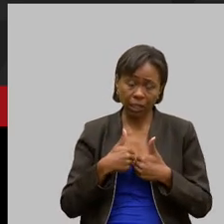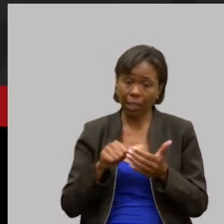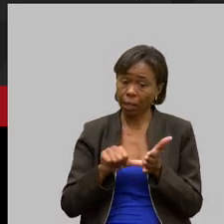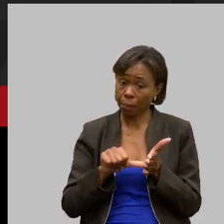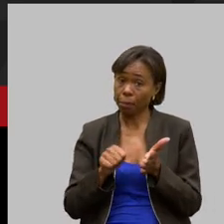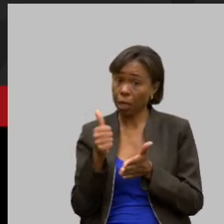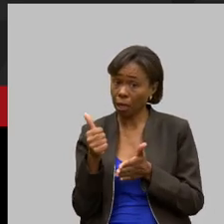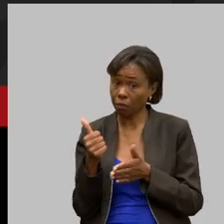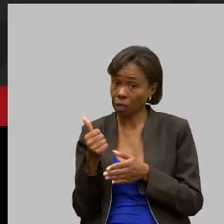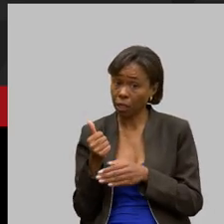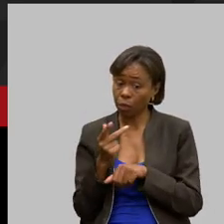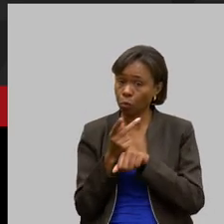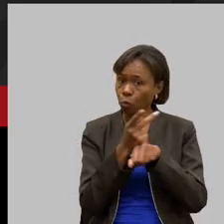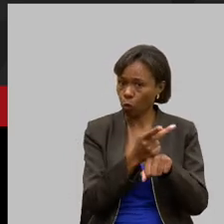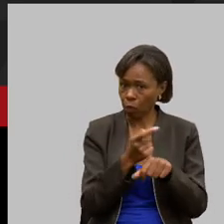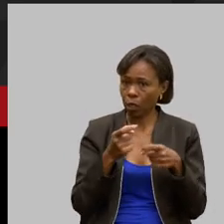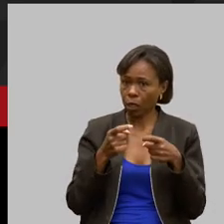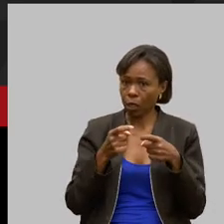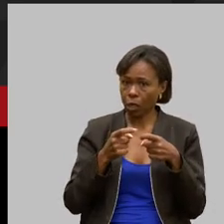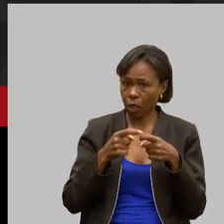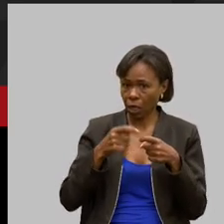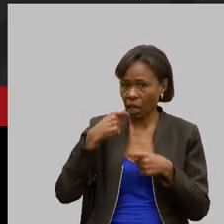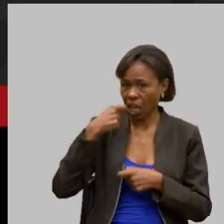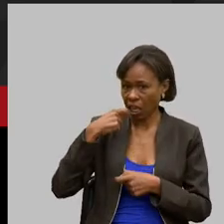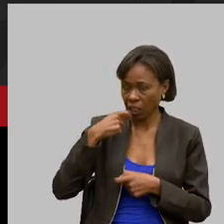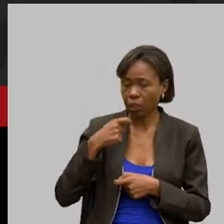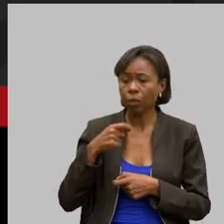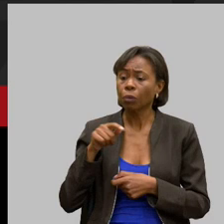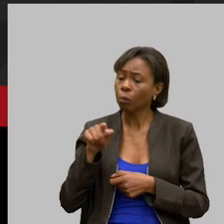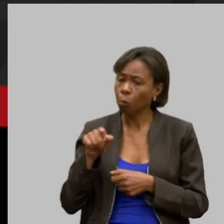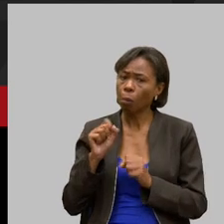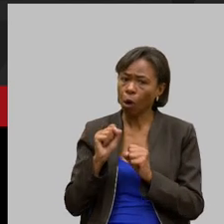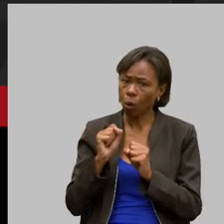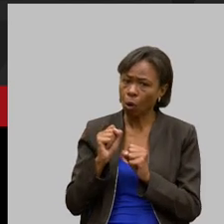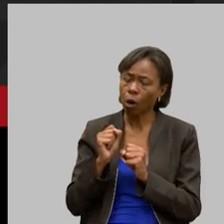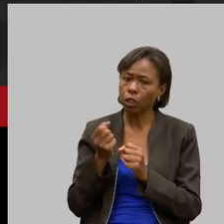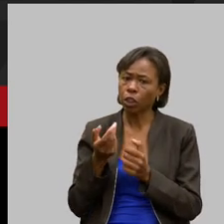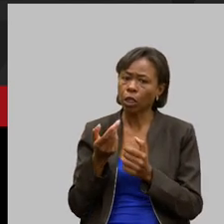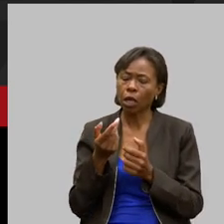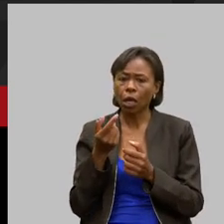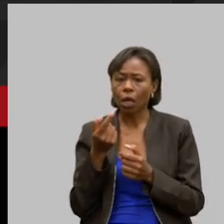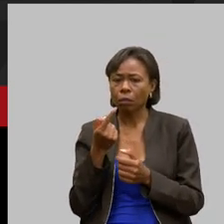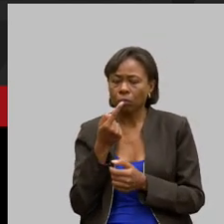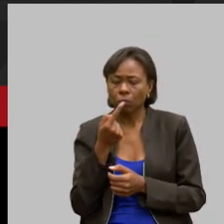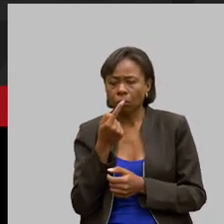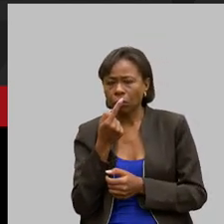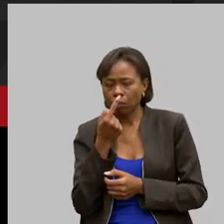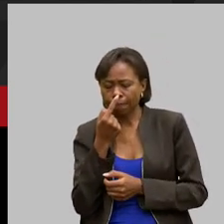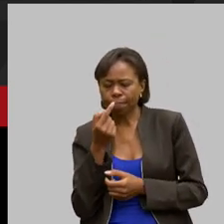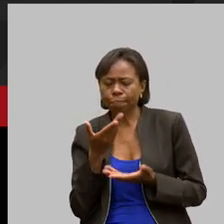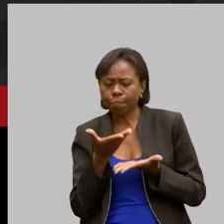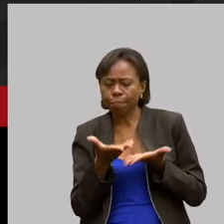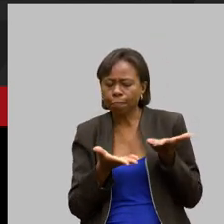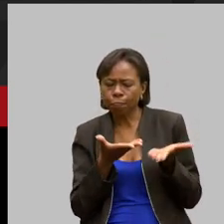ao dentista para ajudar para familiarizar com aquele ambiente odontológico